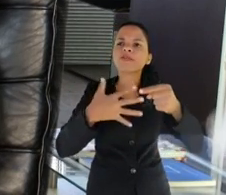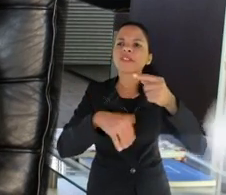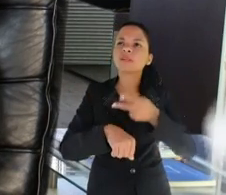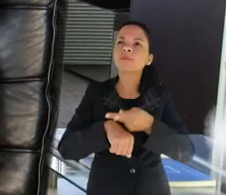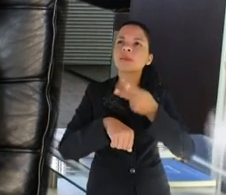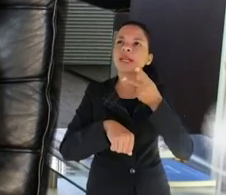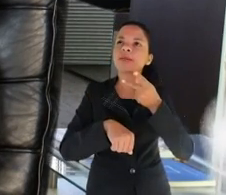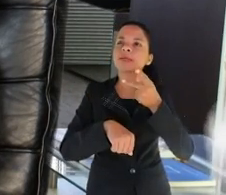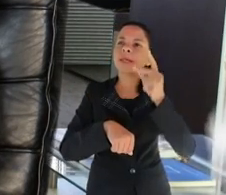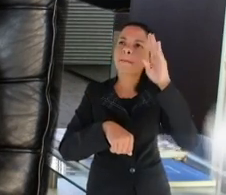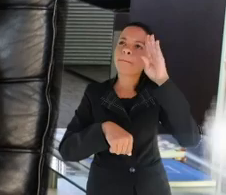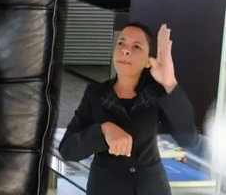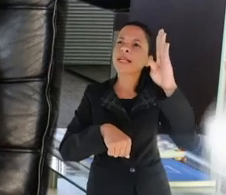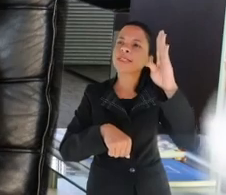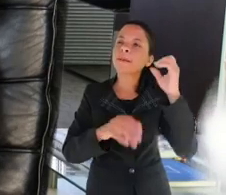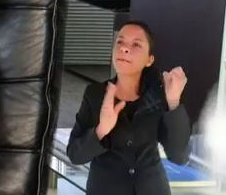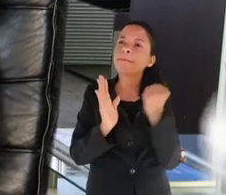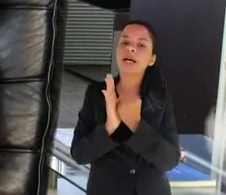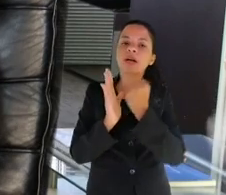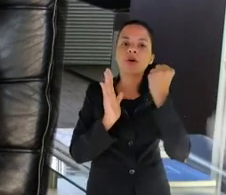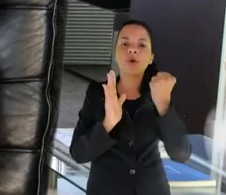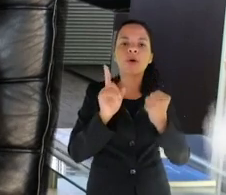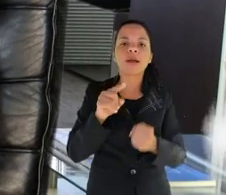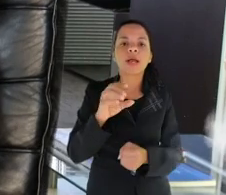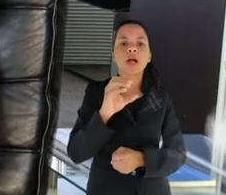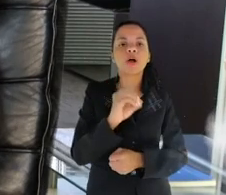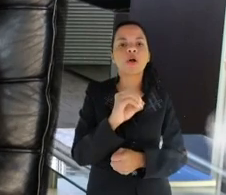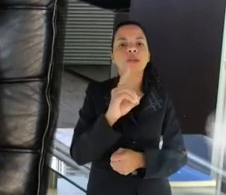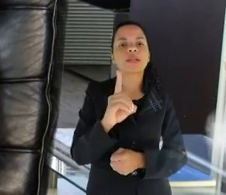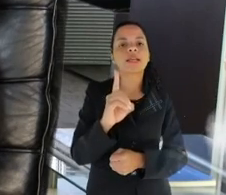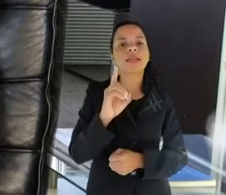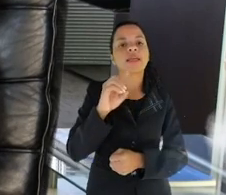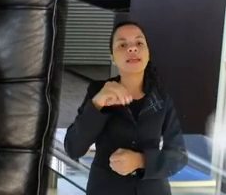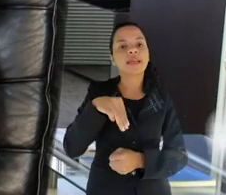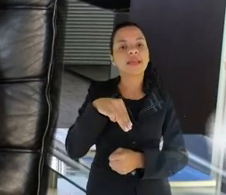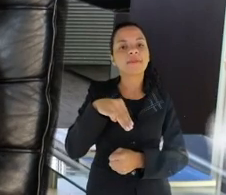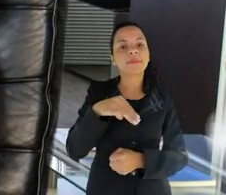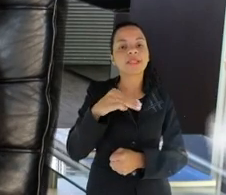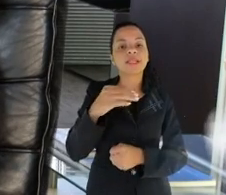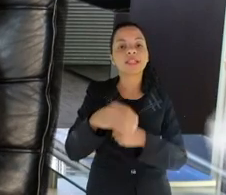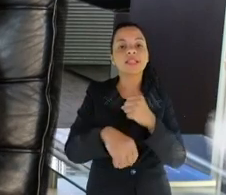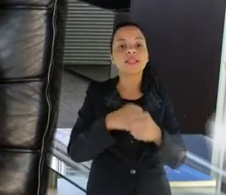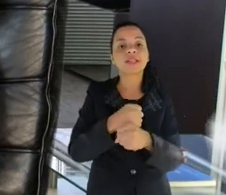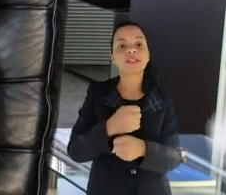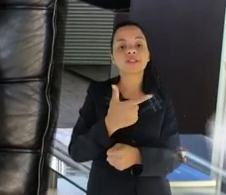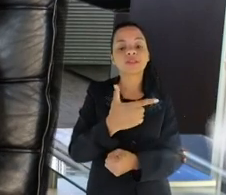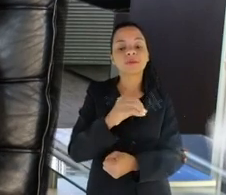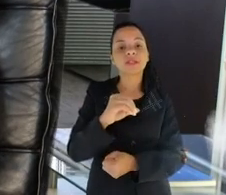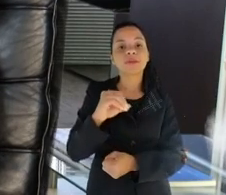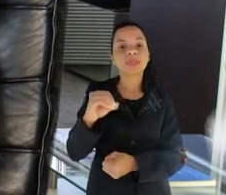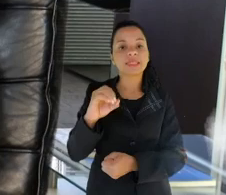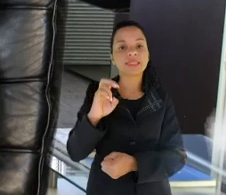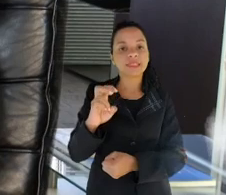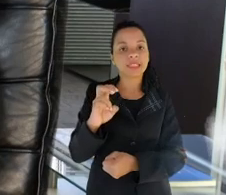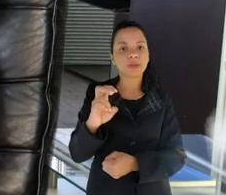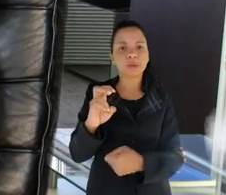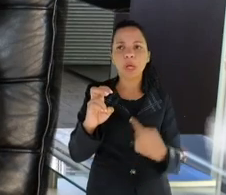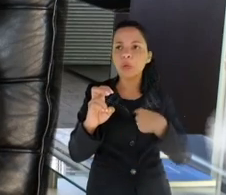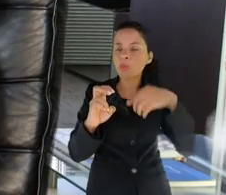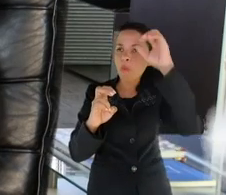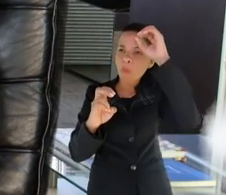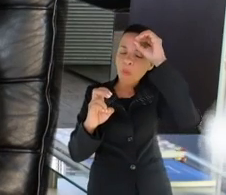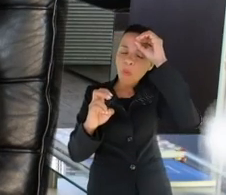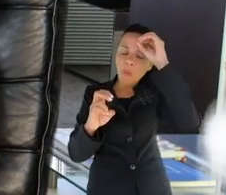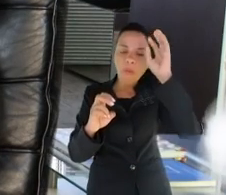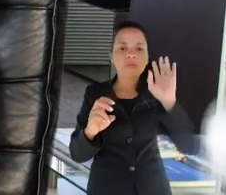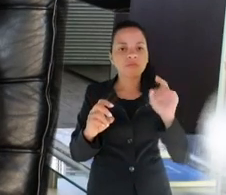o ODM 2005, que na época eu nem sabia o que era ODM, e me indicaram, eu